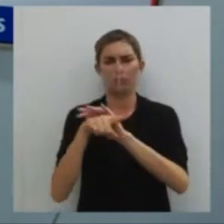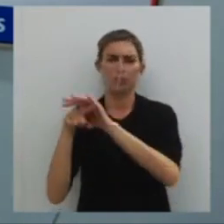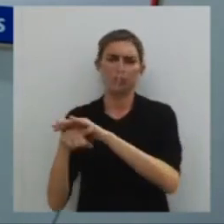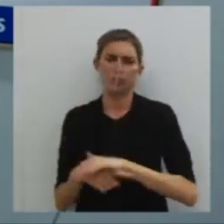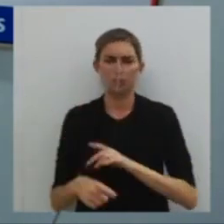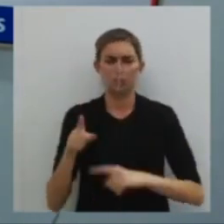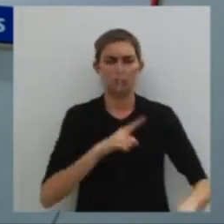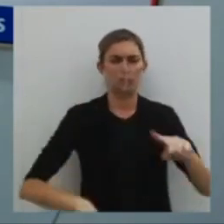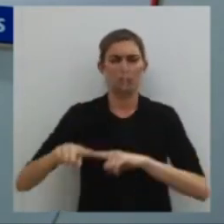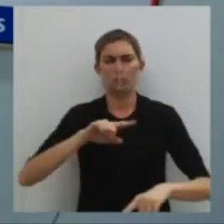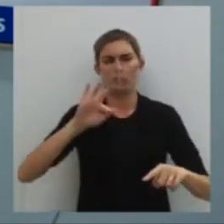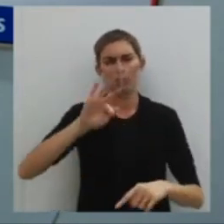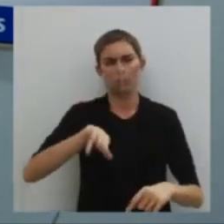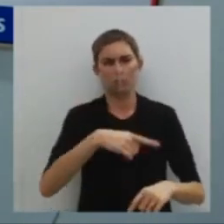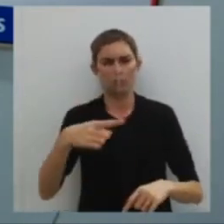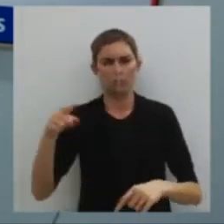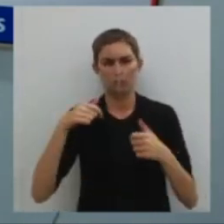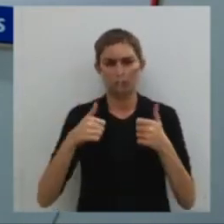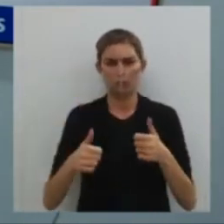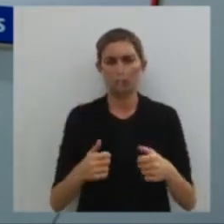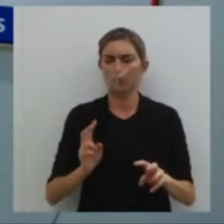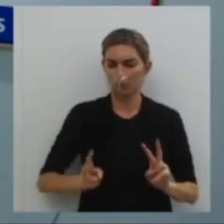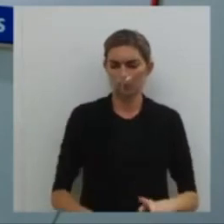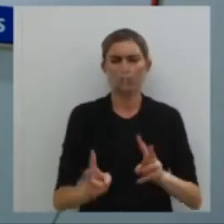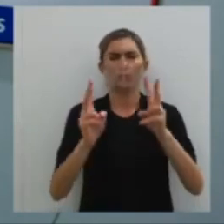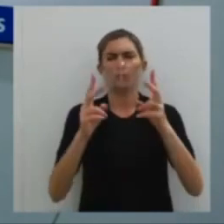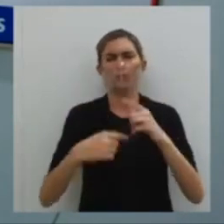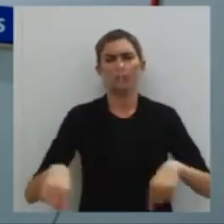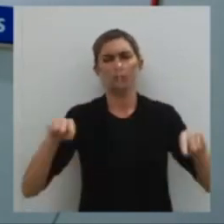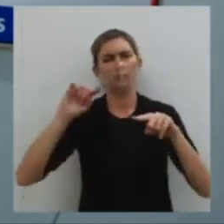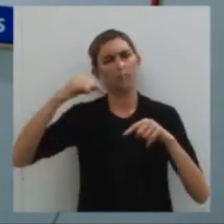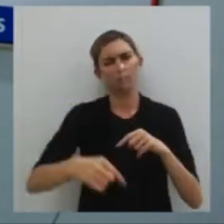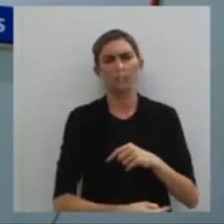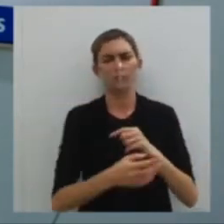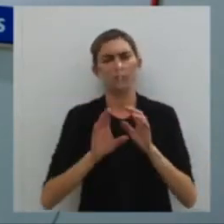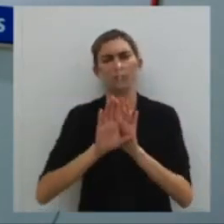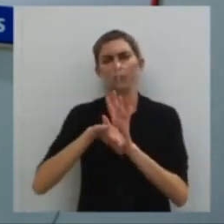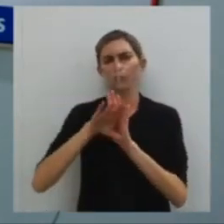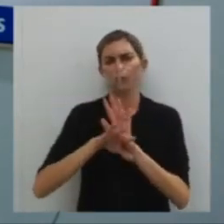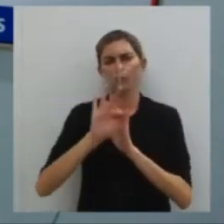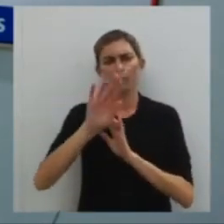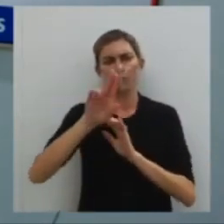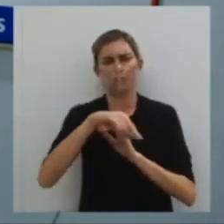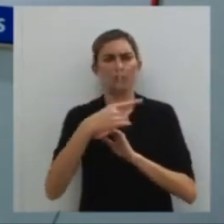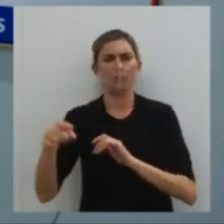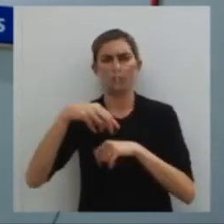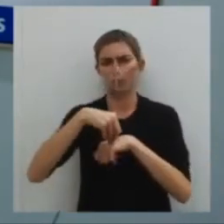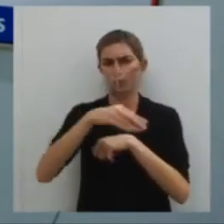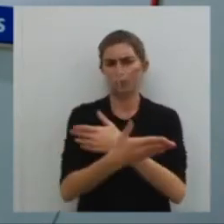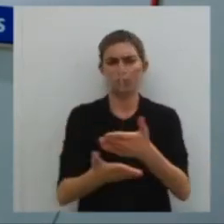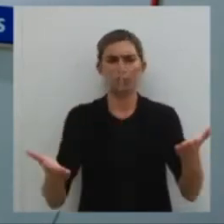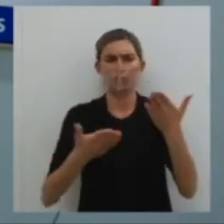do domínio de uma função, tá certo? Em seguida, a gente vai aprofundar o conceito de função, trazendo aí